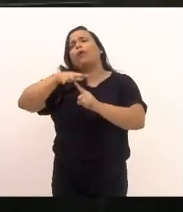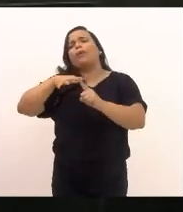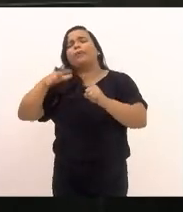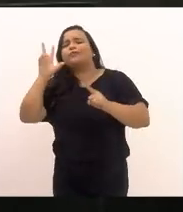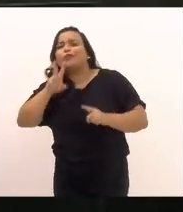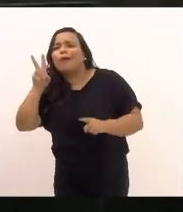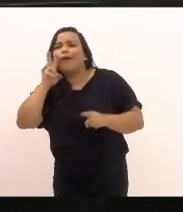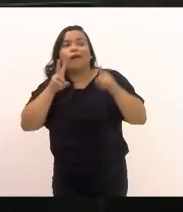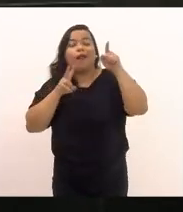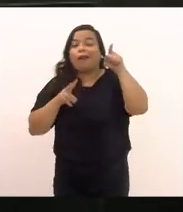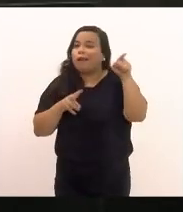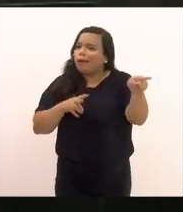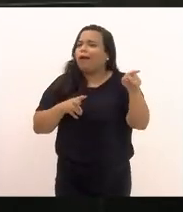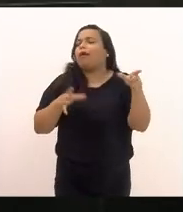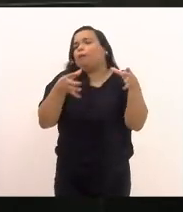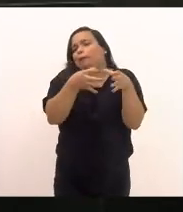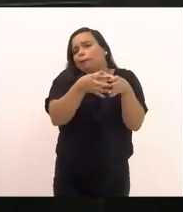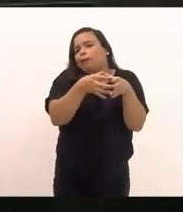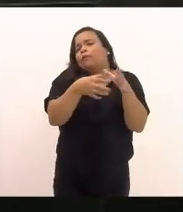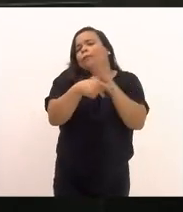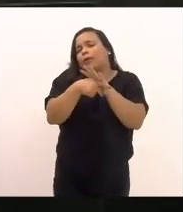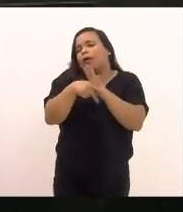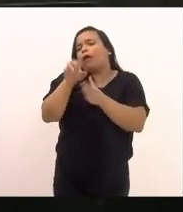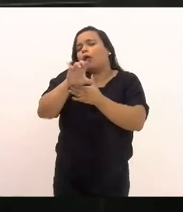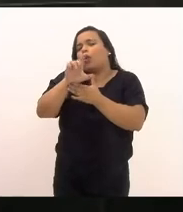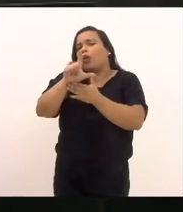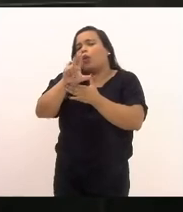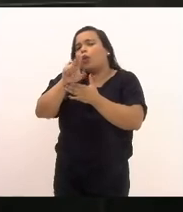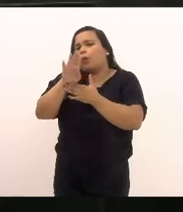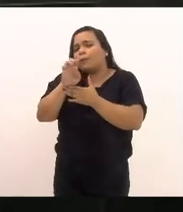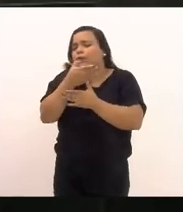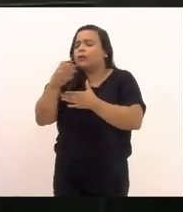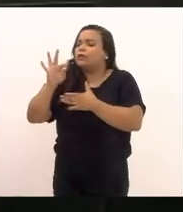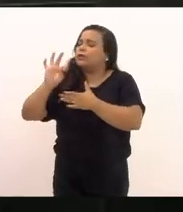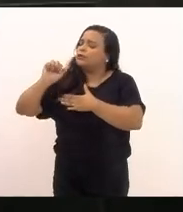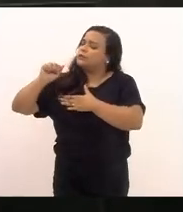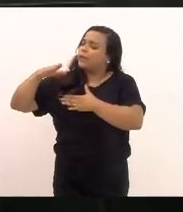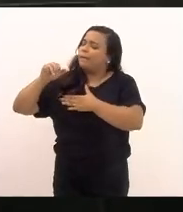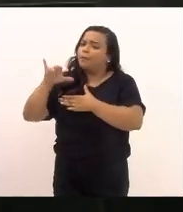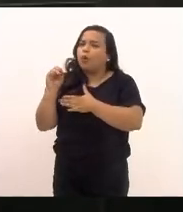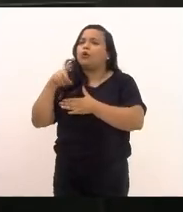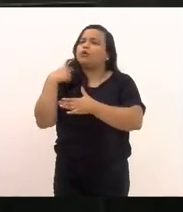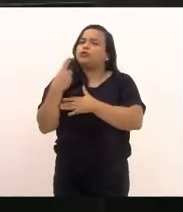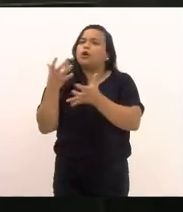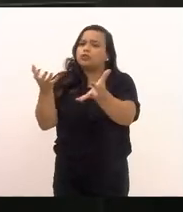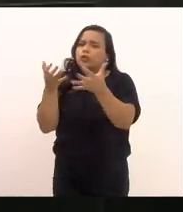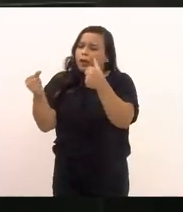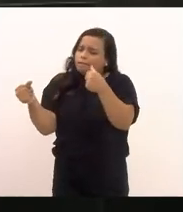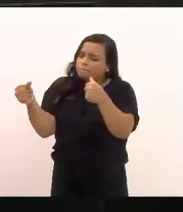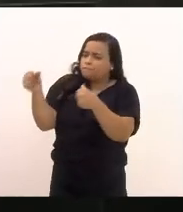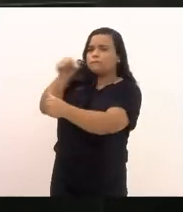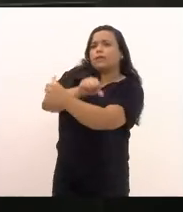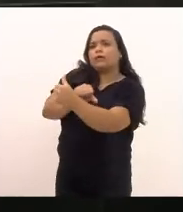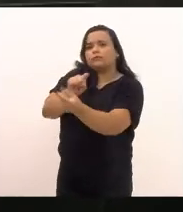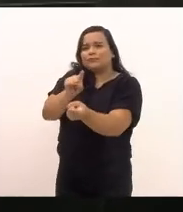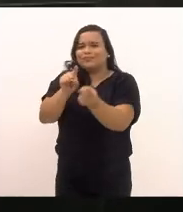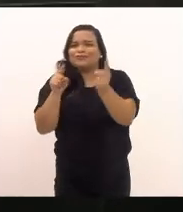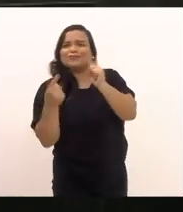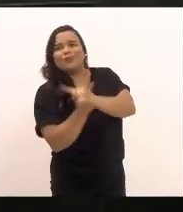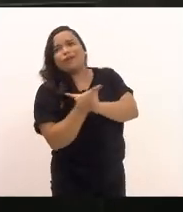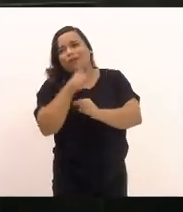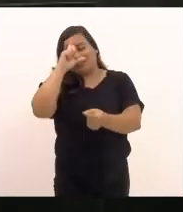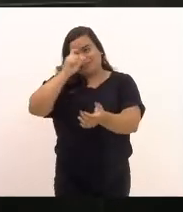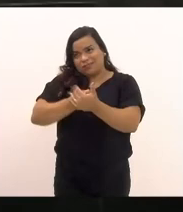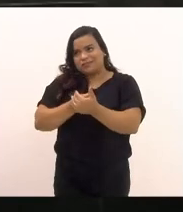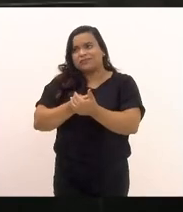Clube Tamoio e defender que a gente possa reverter essa decisão, a meu